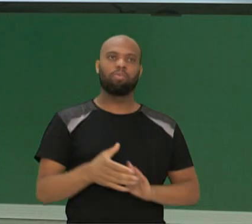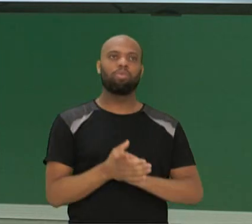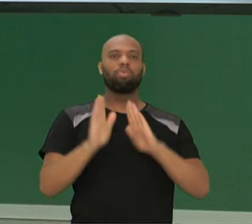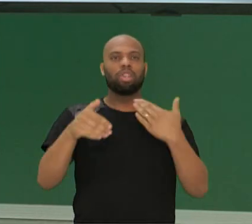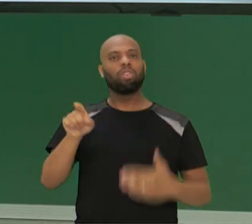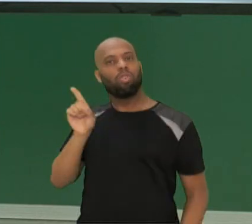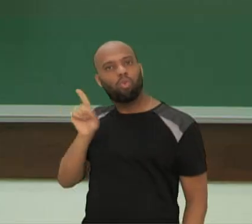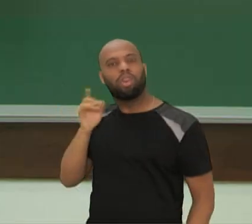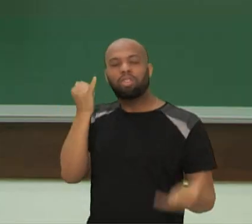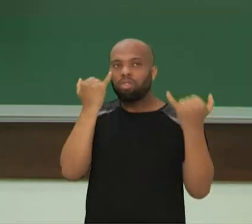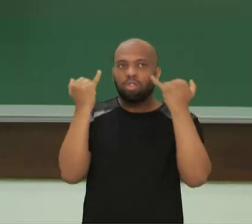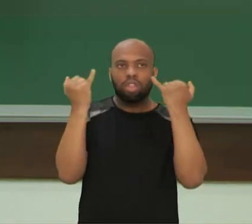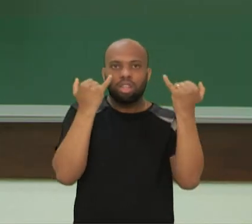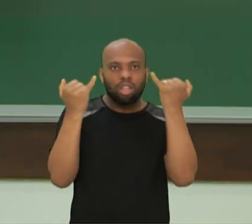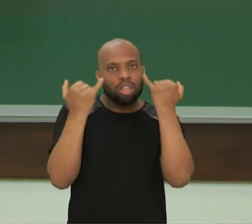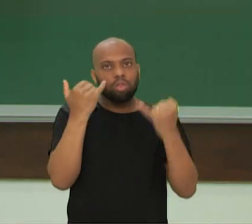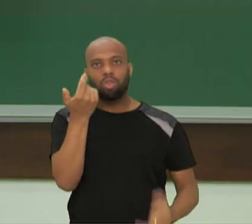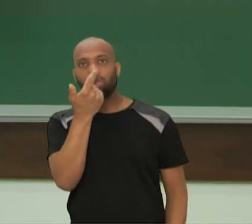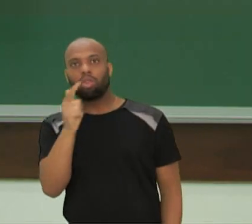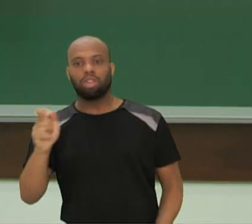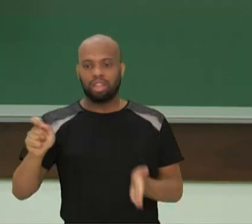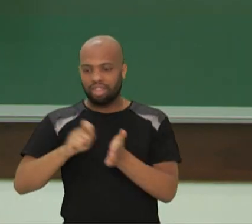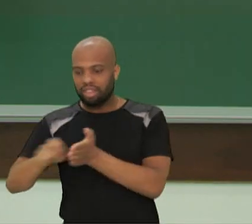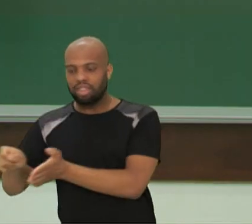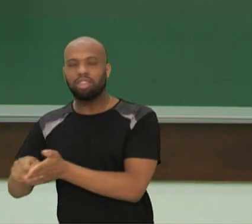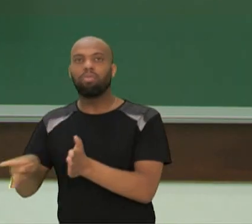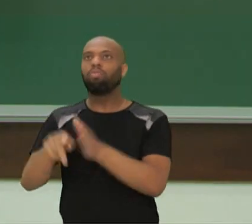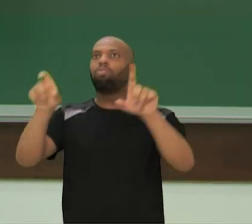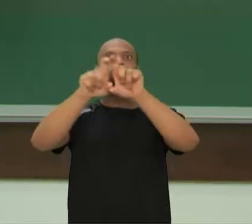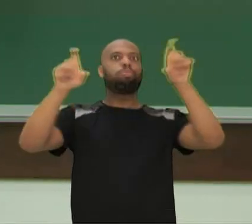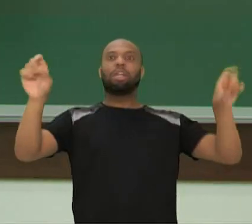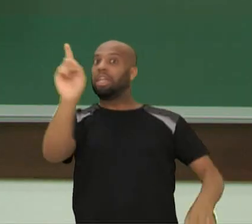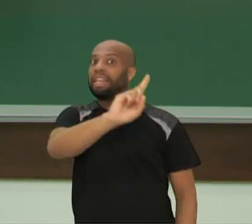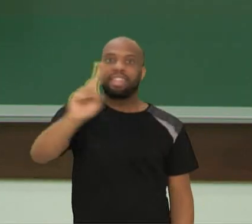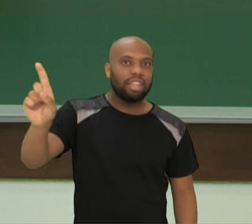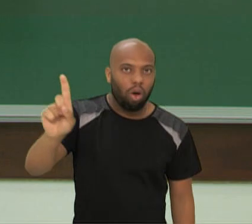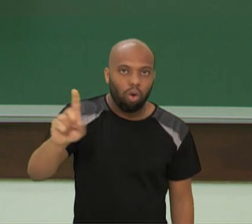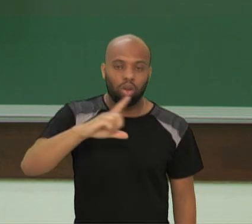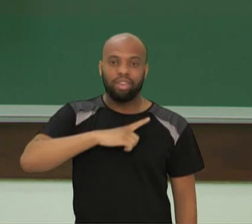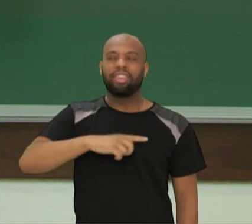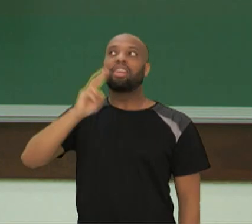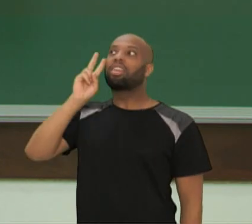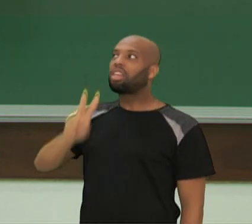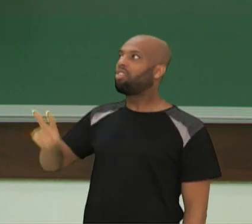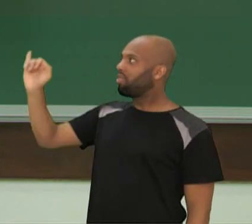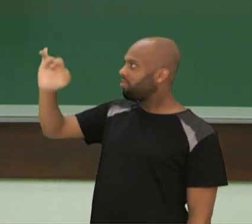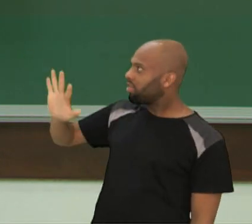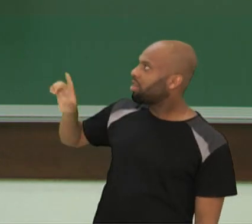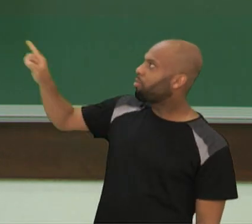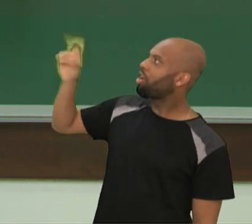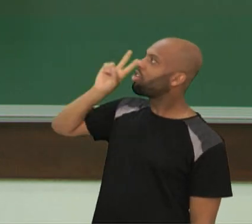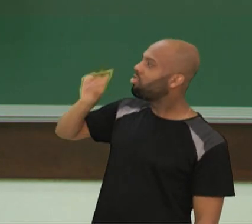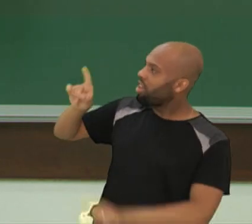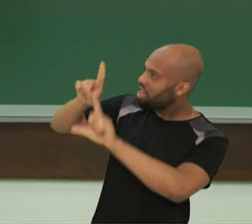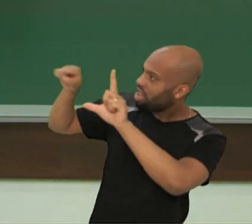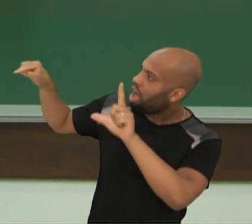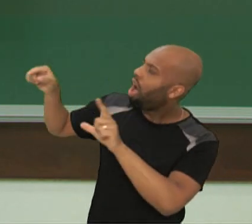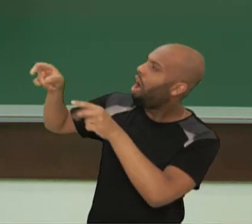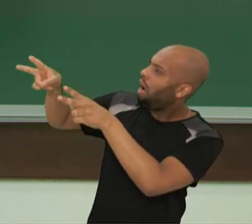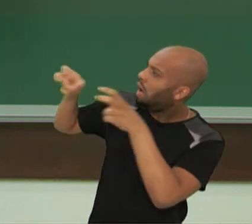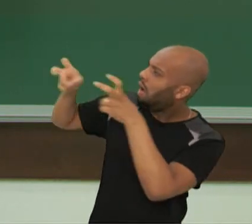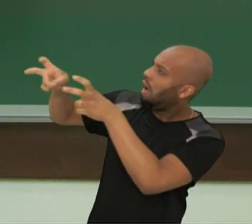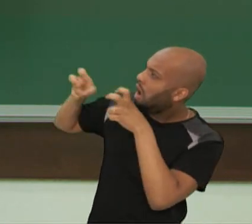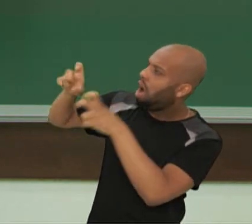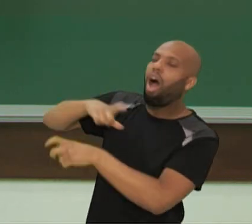Essas informações, elas não estão escritas em um enunciado, elas estão escritas numa figura, você vai retirar